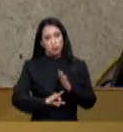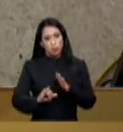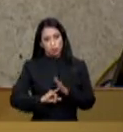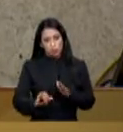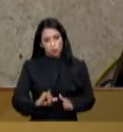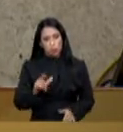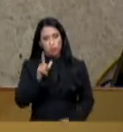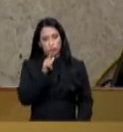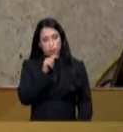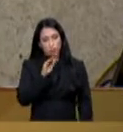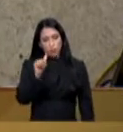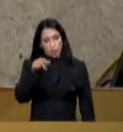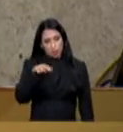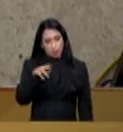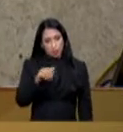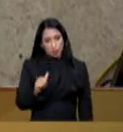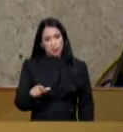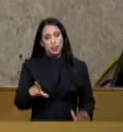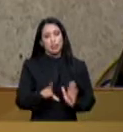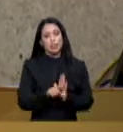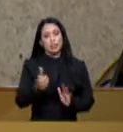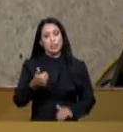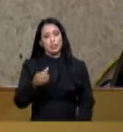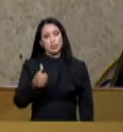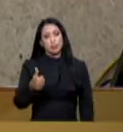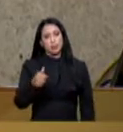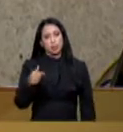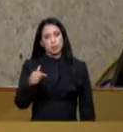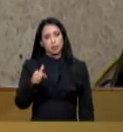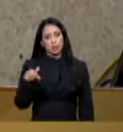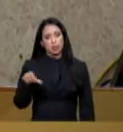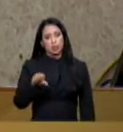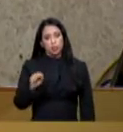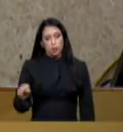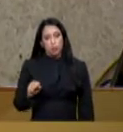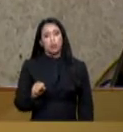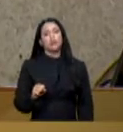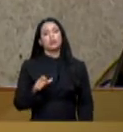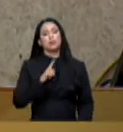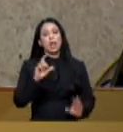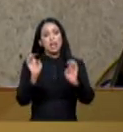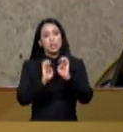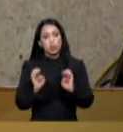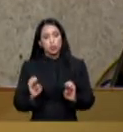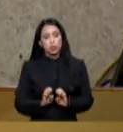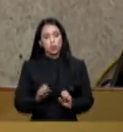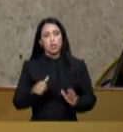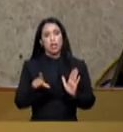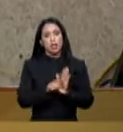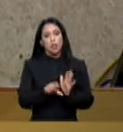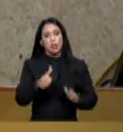Lei 10.768, que disciplinou a estrutura orgânica da ANA, a Lei